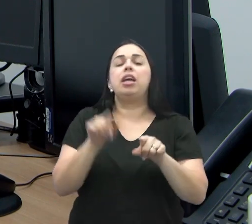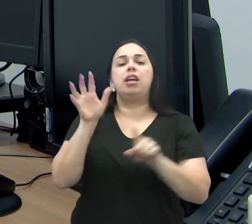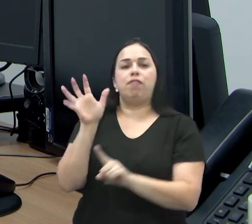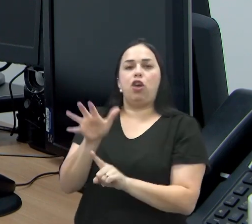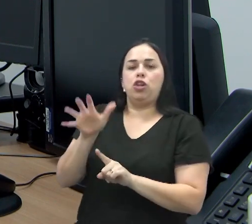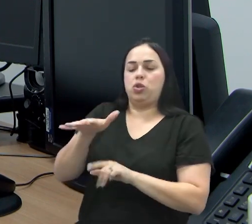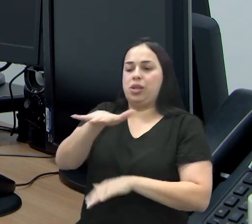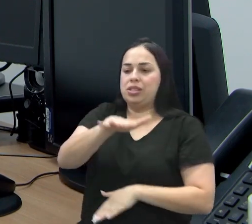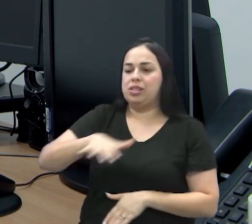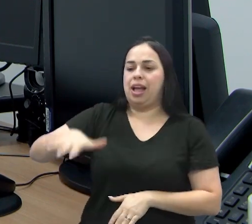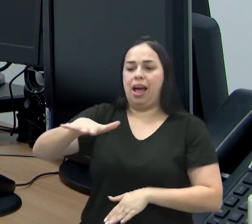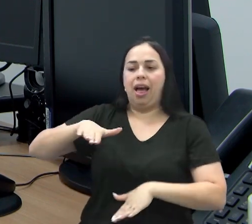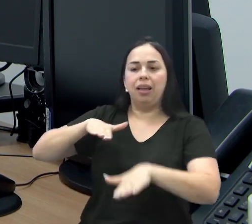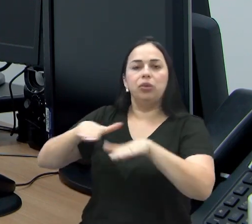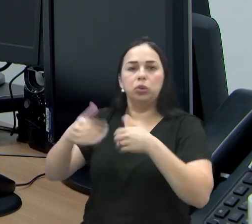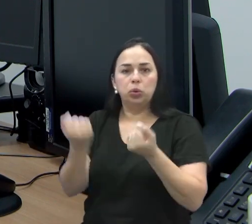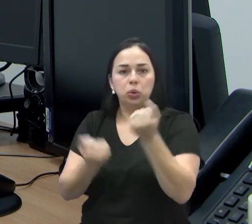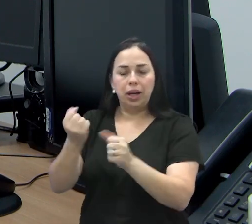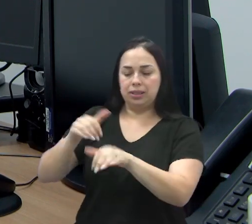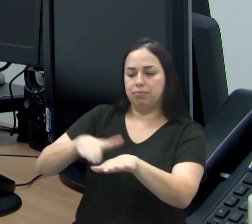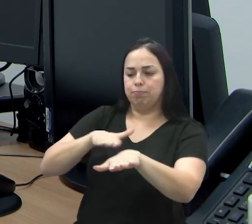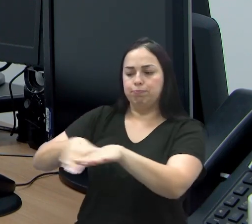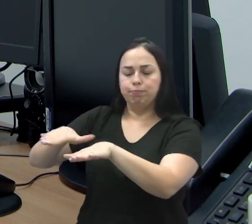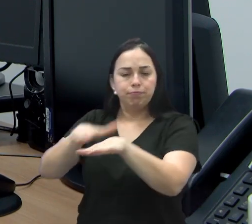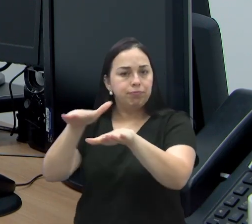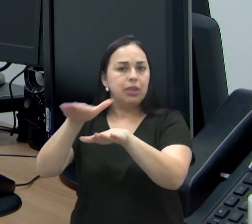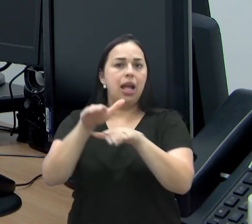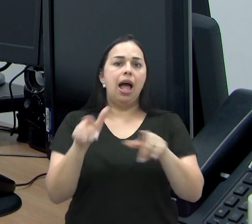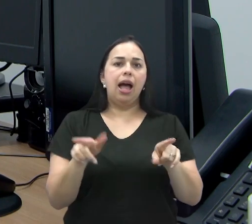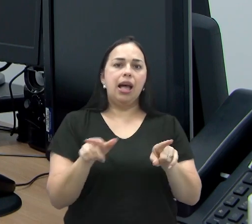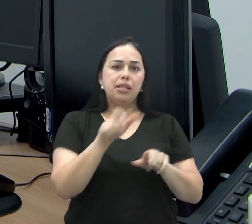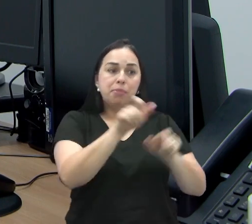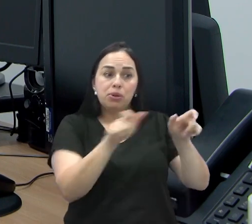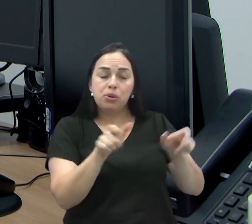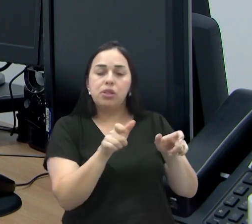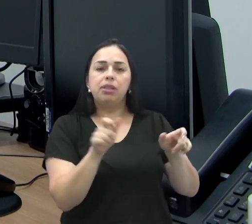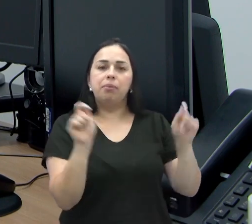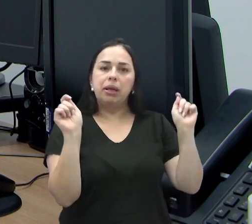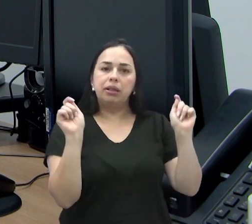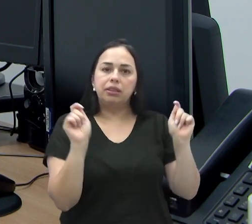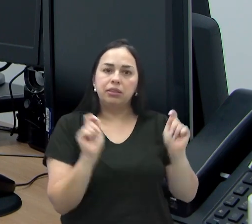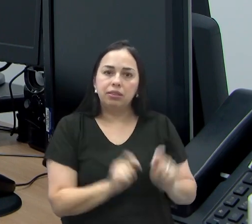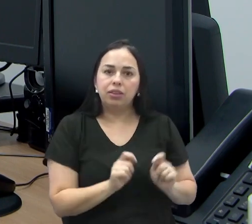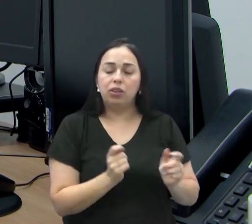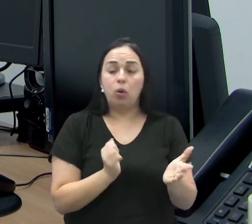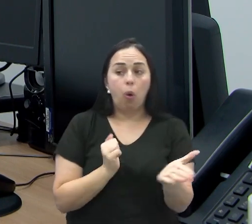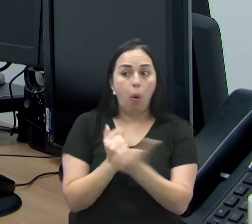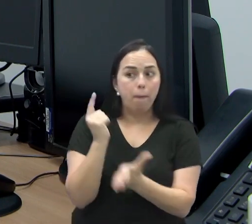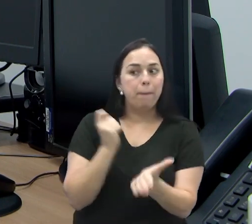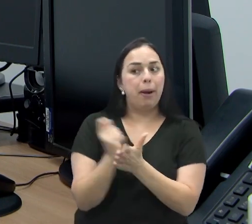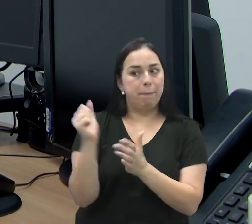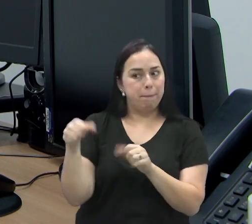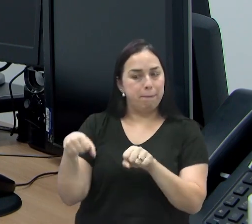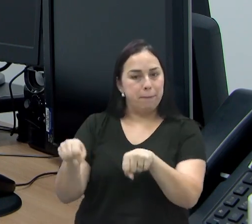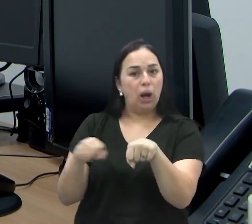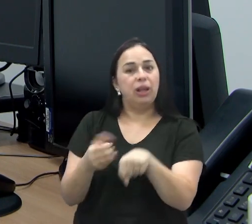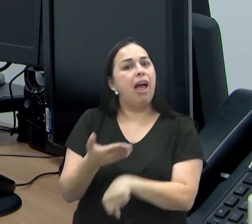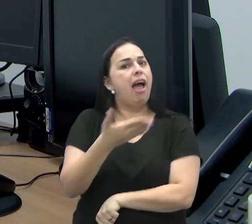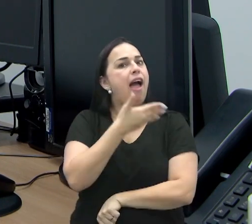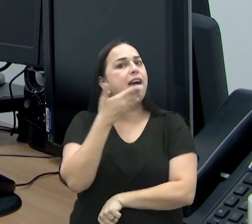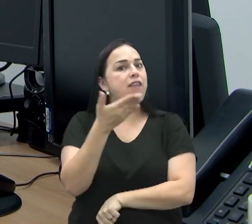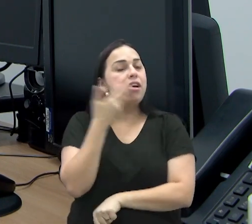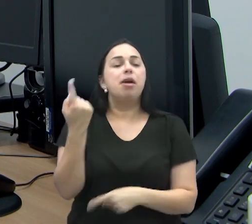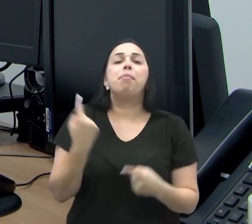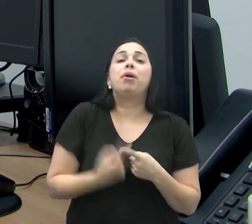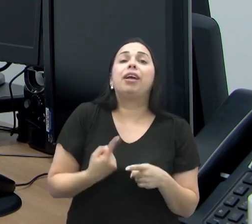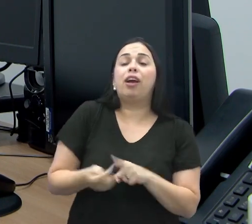bastante o perfil do usuário no trânsito, né? As pessoas têm também uma facilidade para fazer uma aquisição de moto, né? A gente sabe aí que só